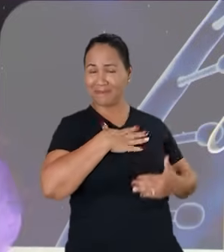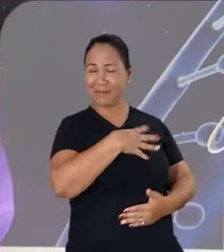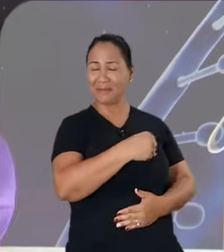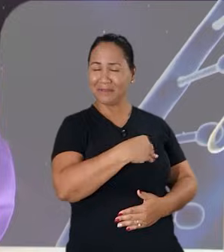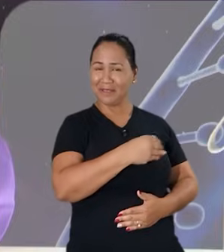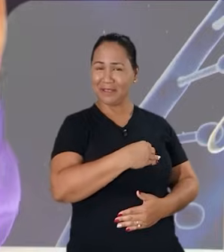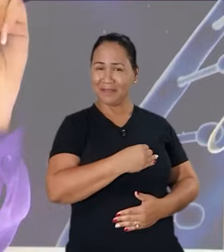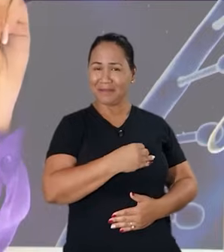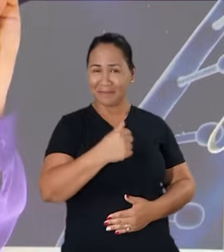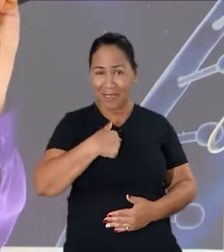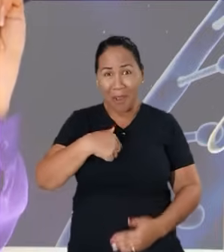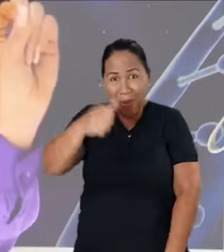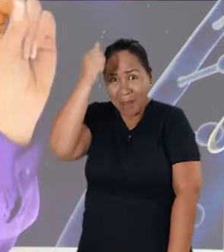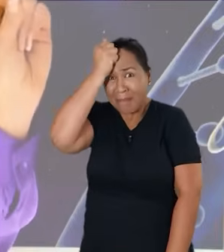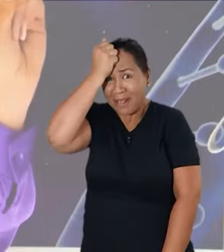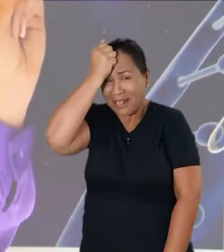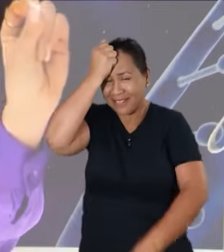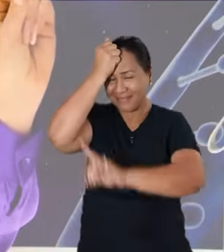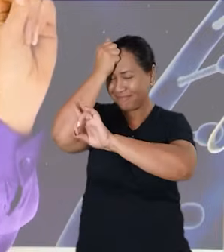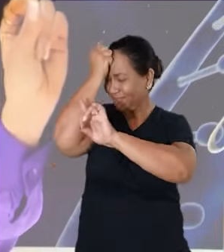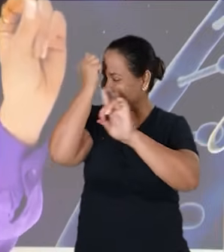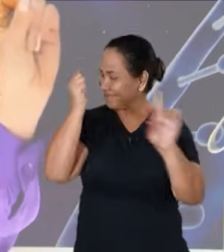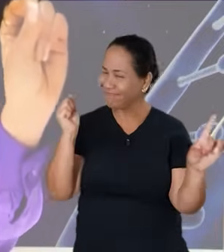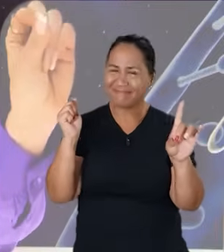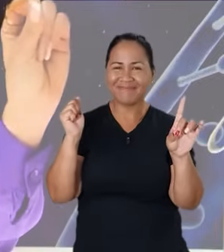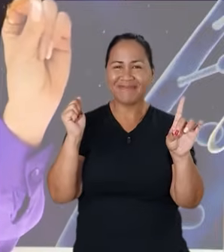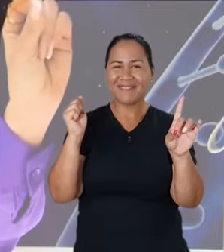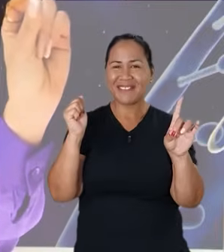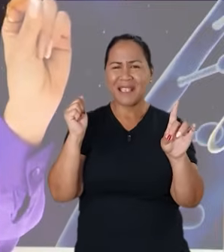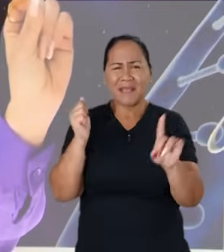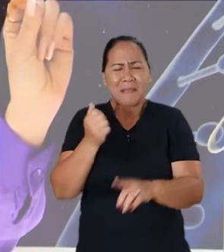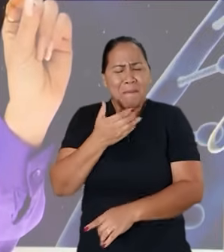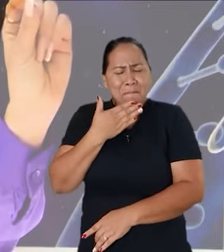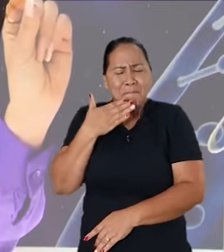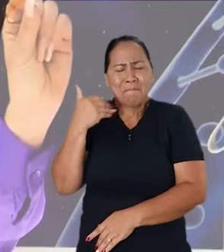Porque ali está a minha maior fortuna.